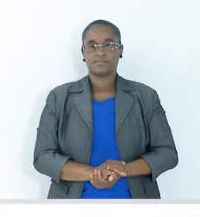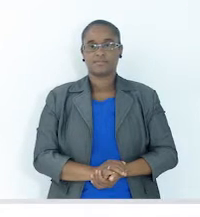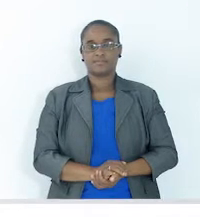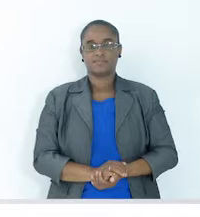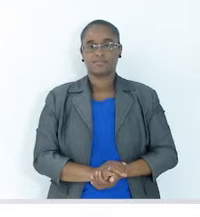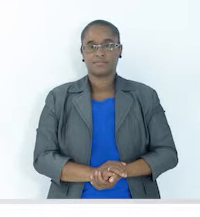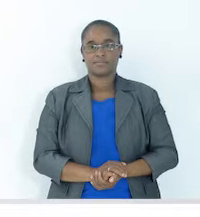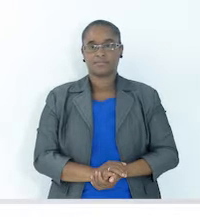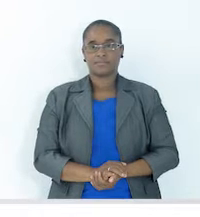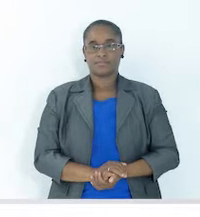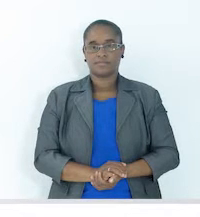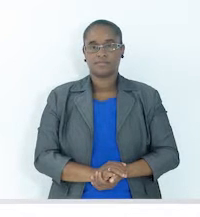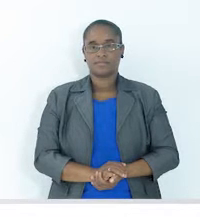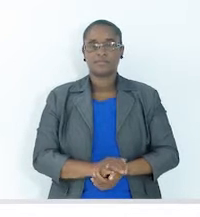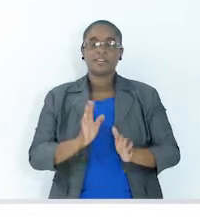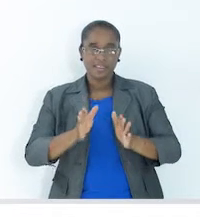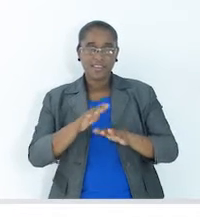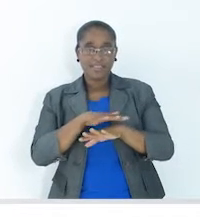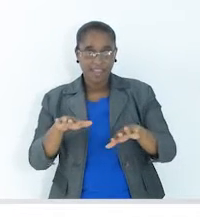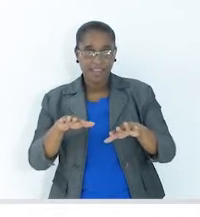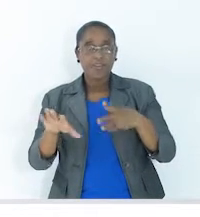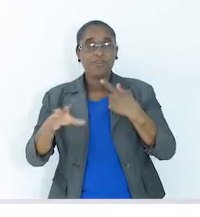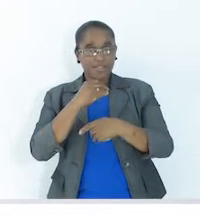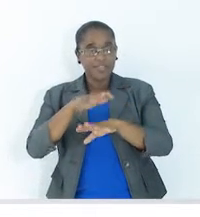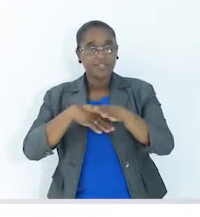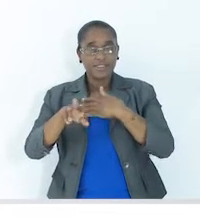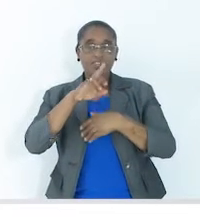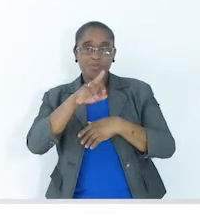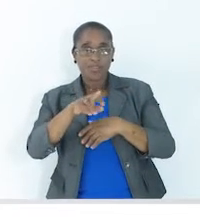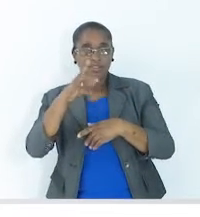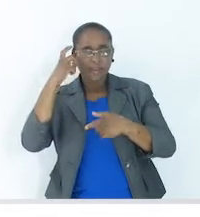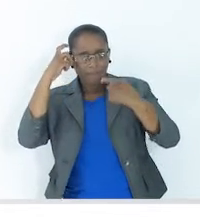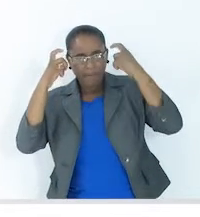Já está? Conseguiste as respostas? Puxaste para a reflexão?